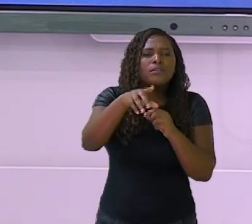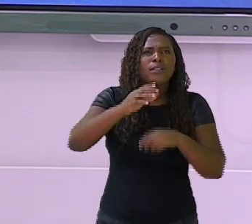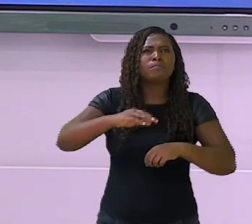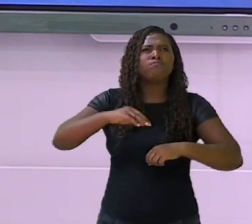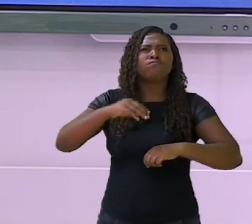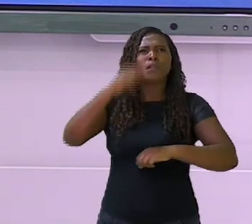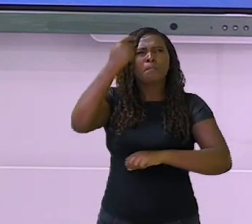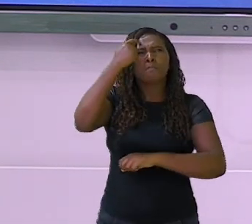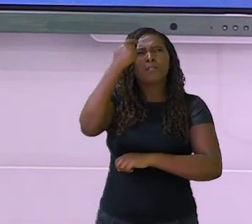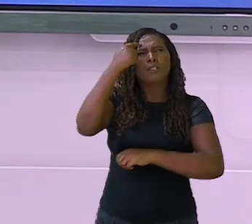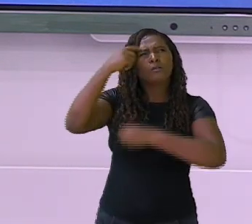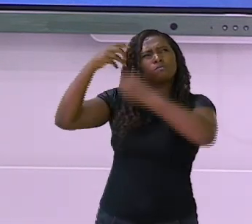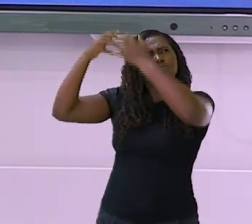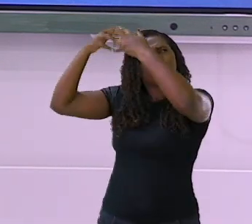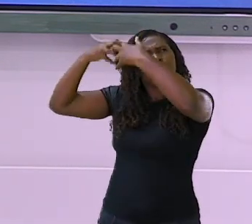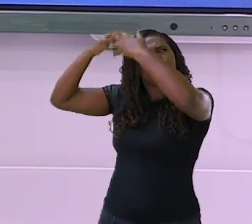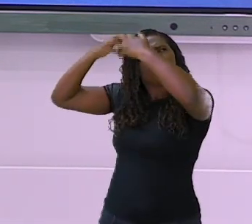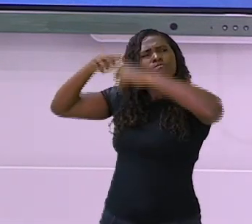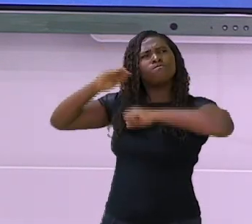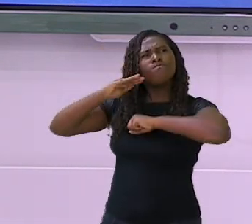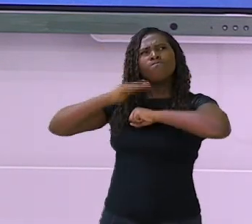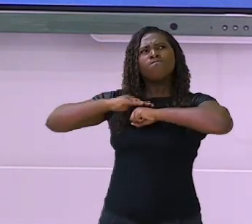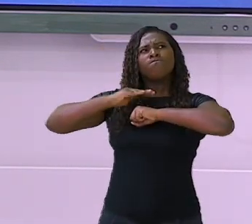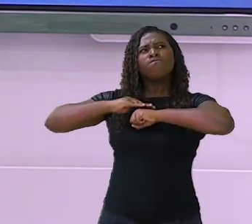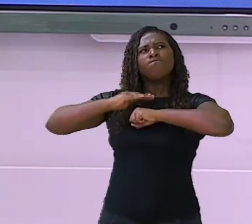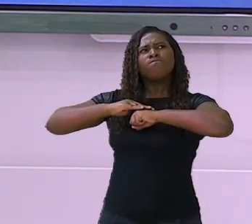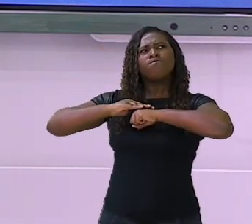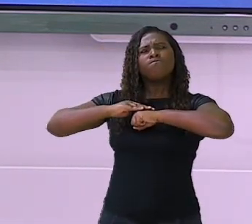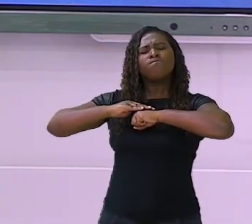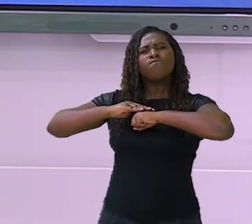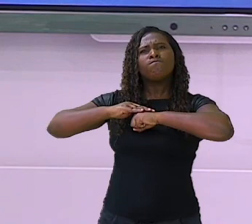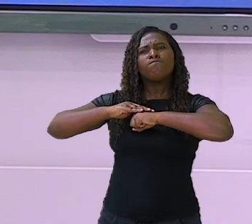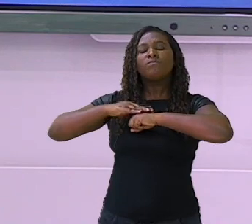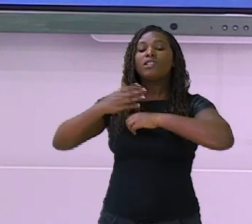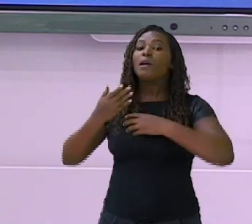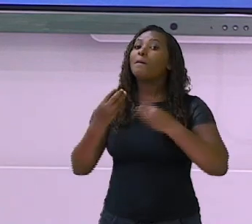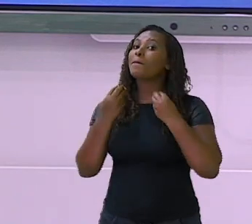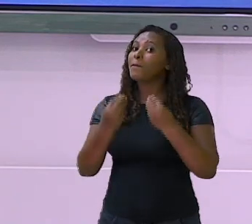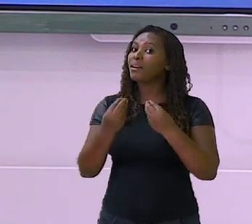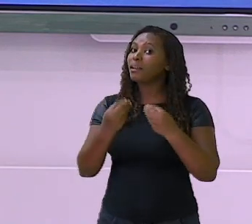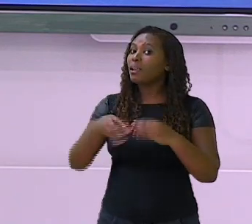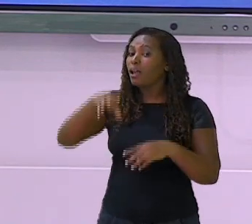olhar criativo, para que a gente aprenda que